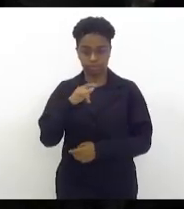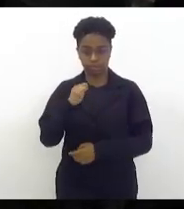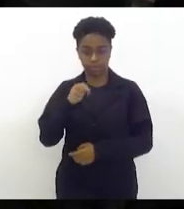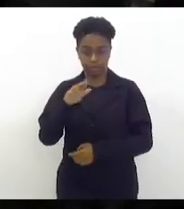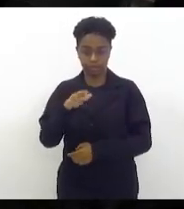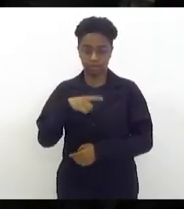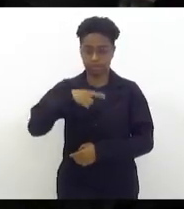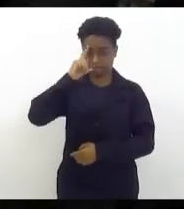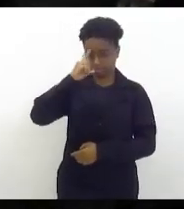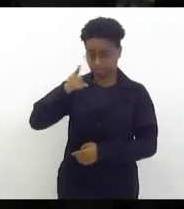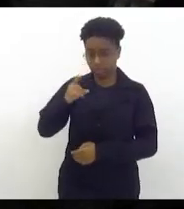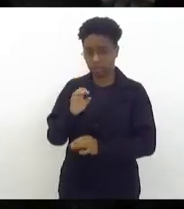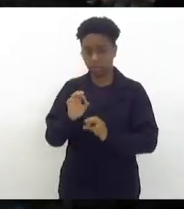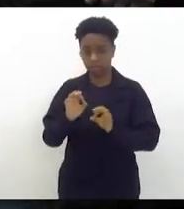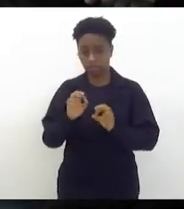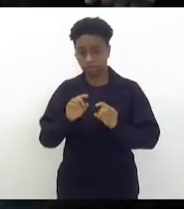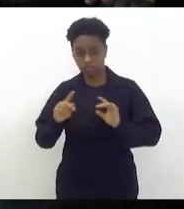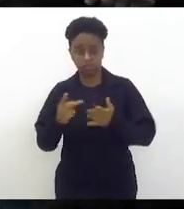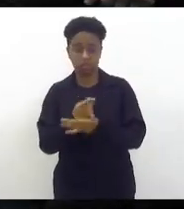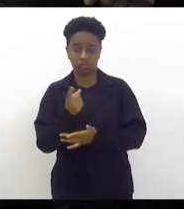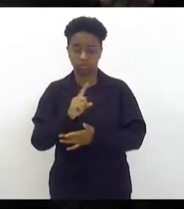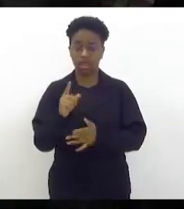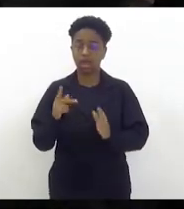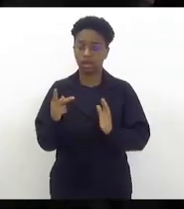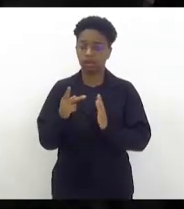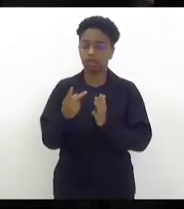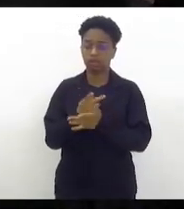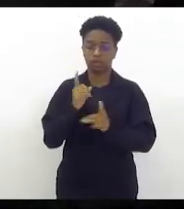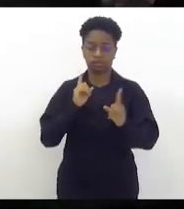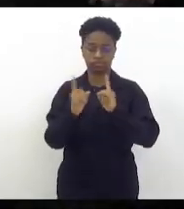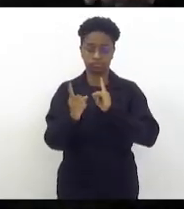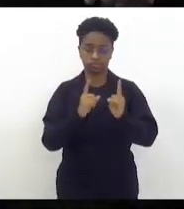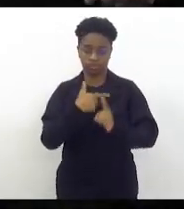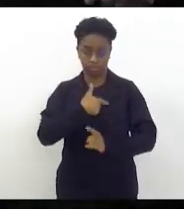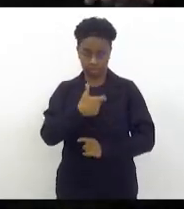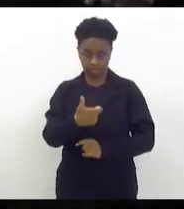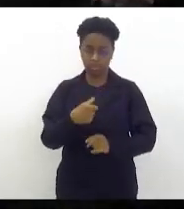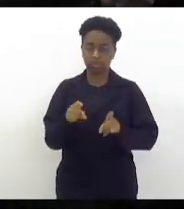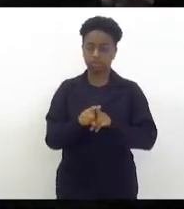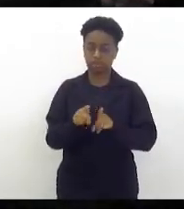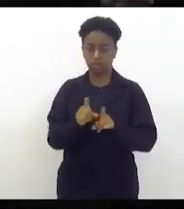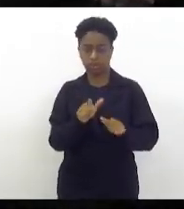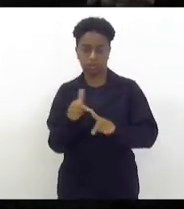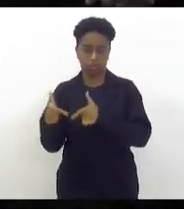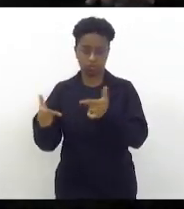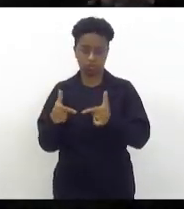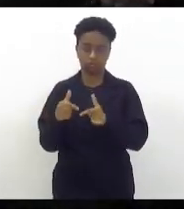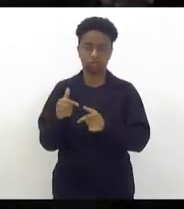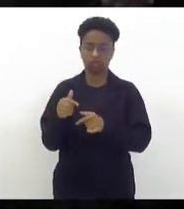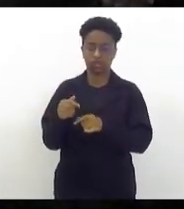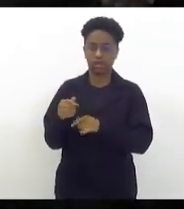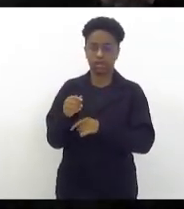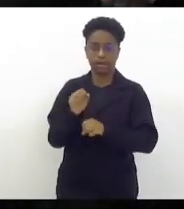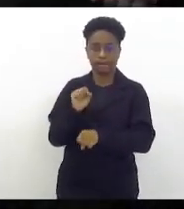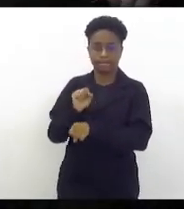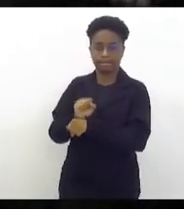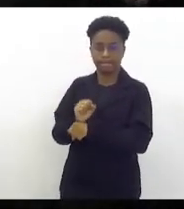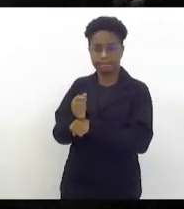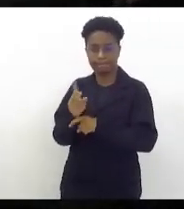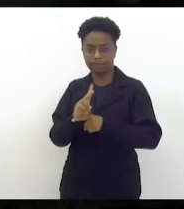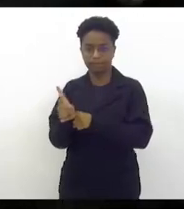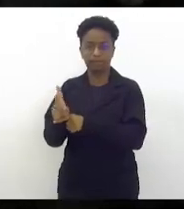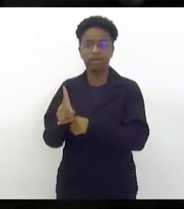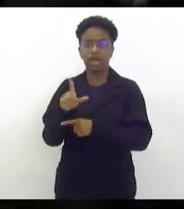E o que tem acontecido, não só na Presidente Vargas, mas nessas blitzes, é covardia em cima de covardia ao cidadão fluminense, com